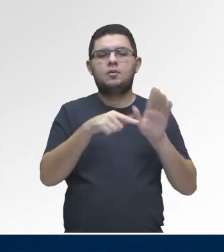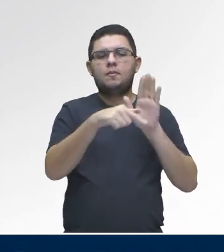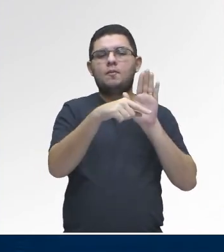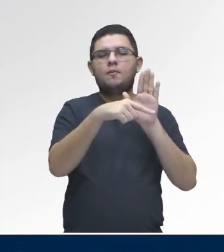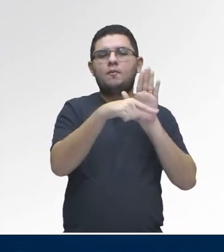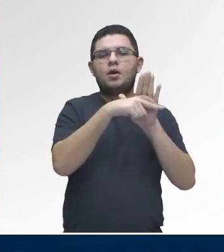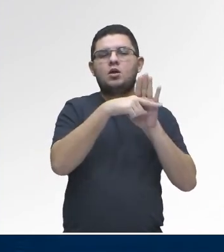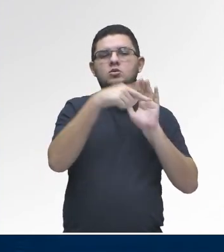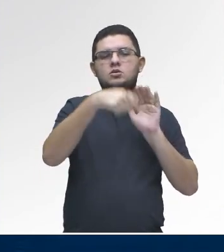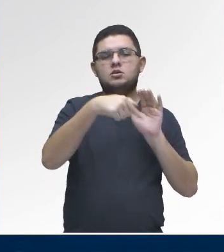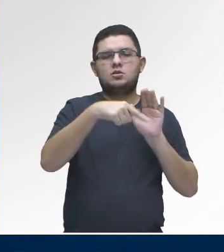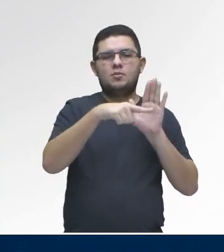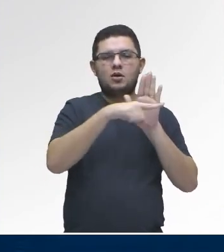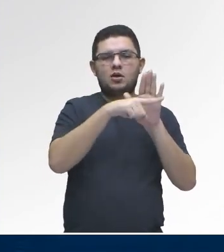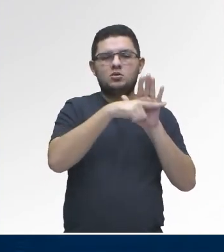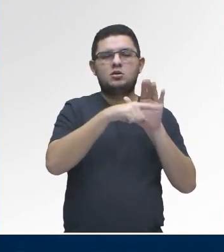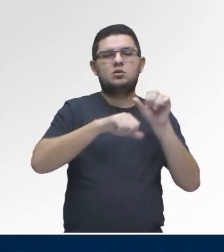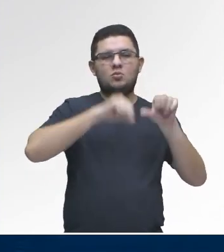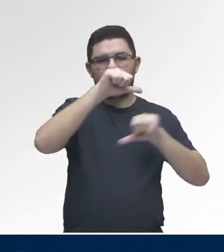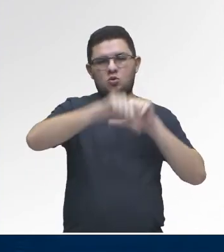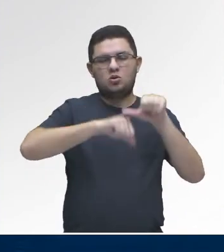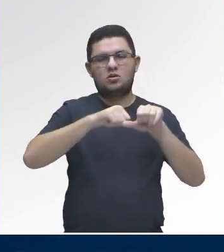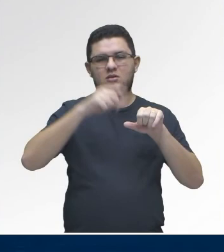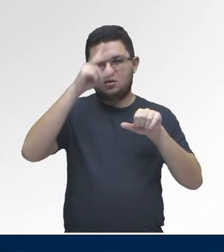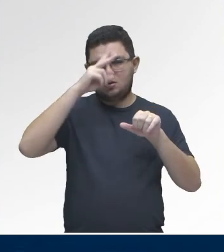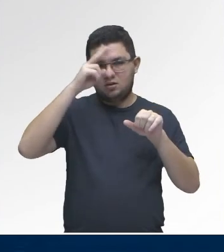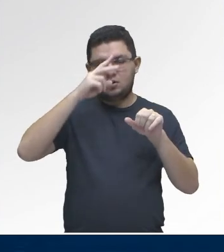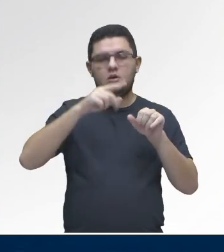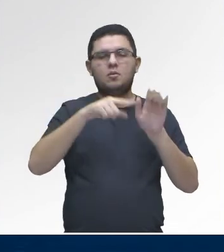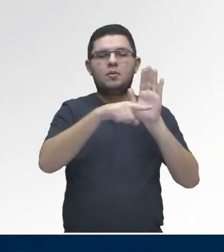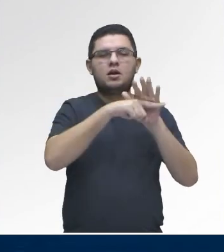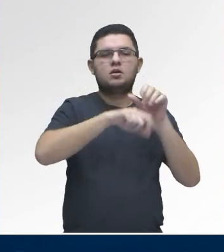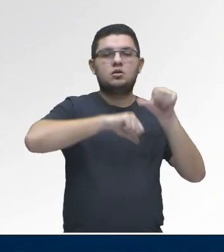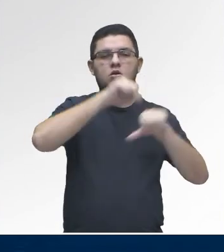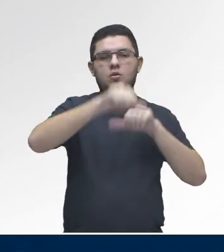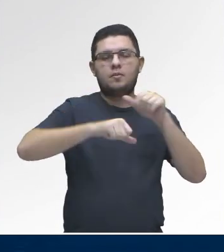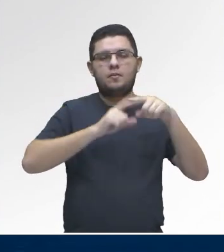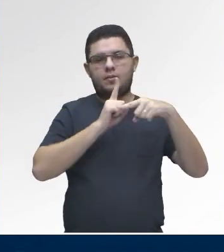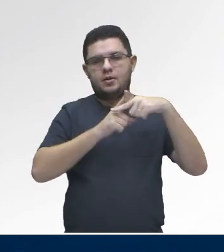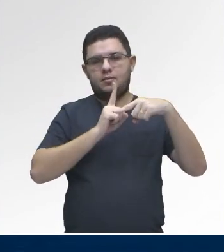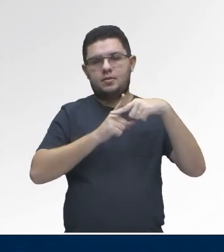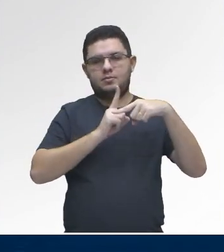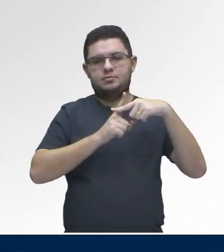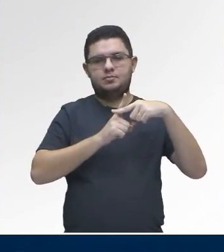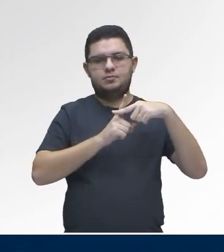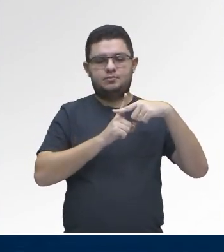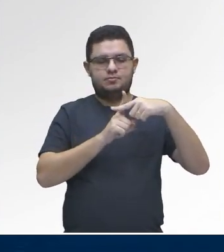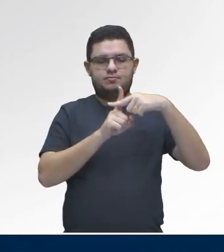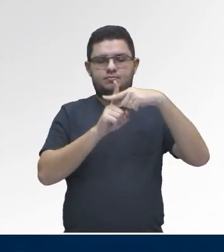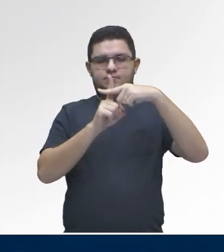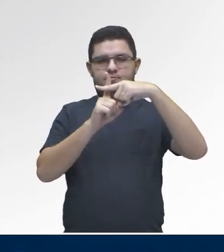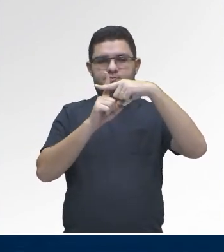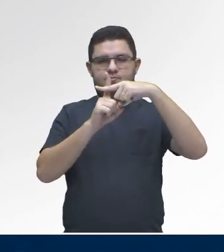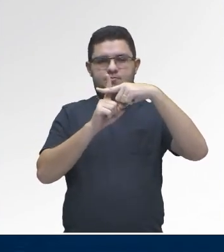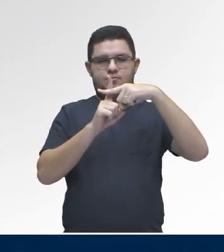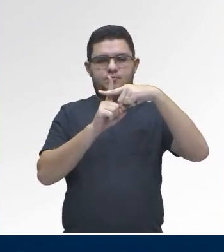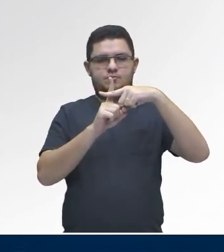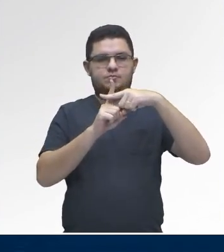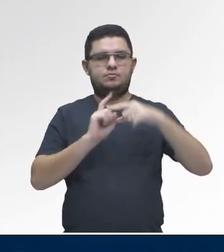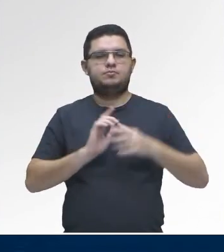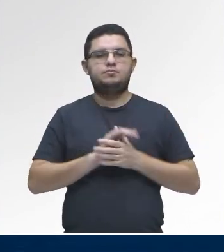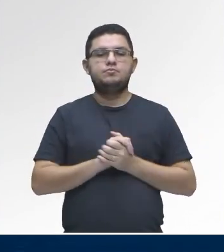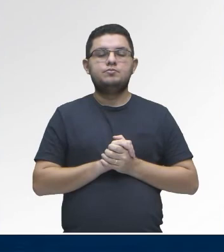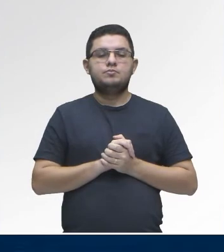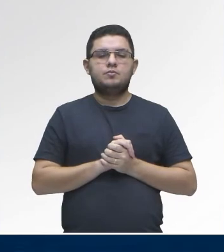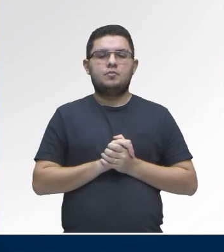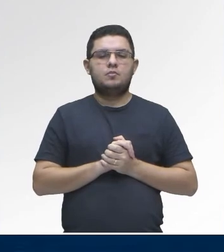de lado, né? Ele veio lá do primeiro para o segundo. Então, o sinal dele muda e ele vai ficar positivo.